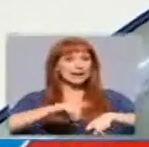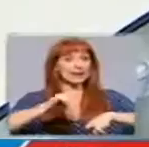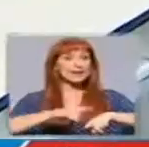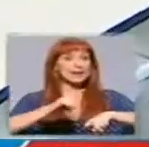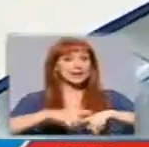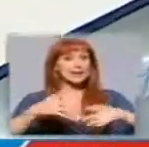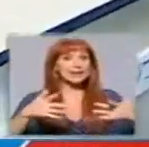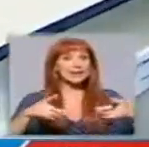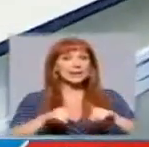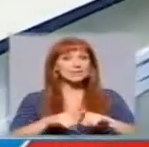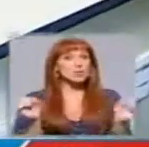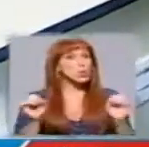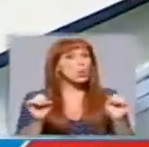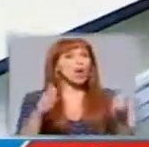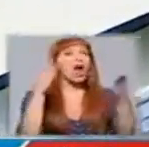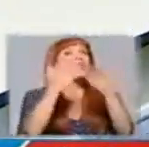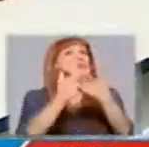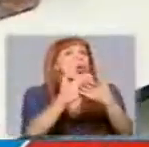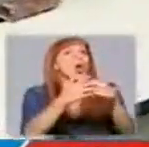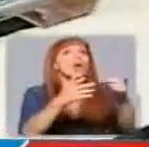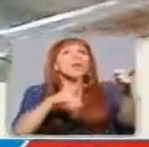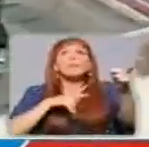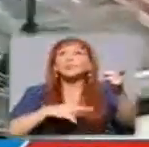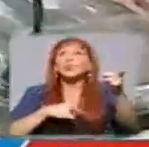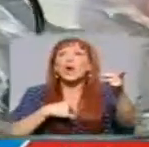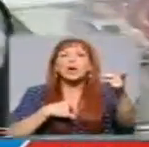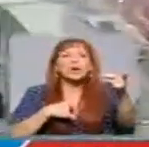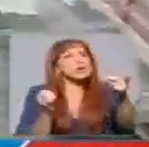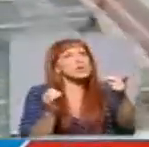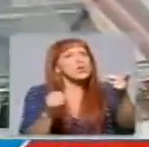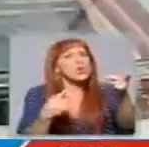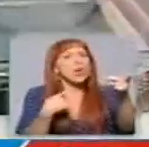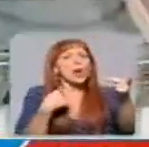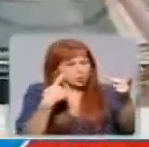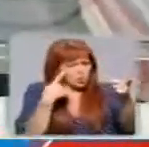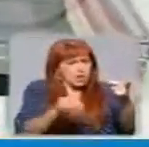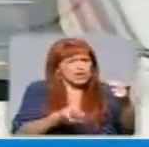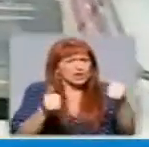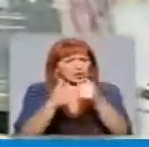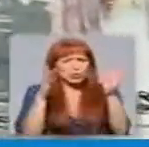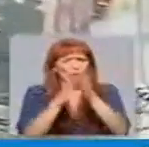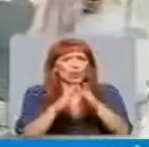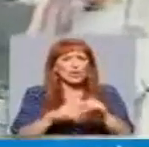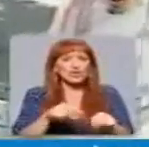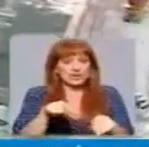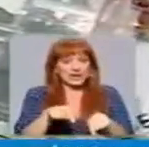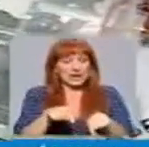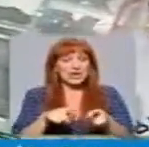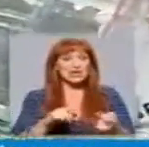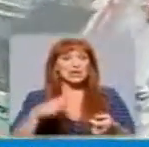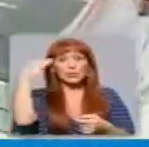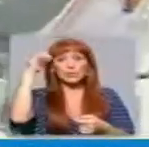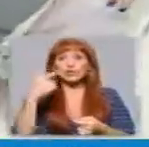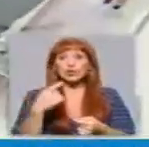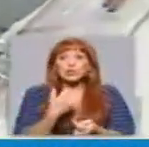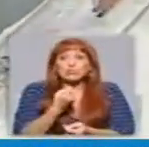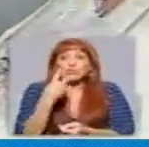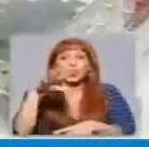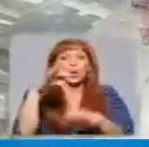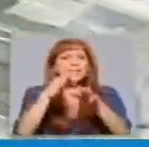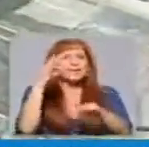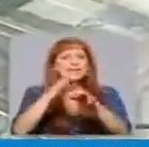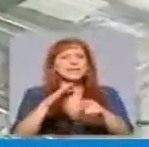momento não a escola nenhuma que não conheça já este evento e temos muitos professores que e Setembro